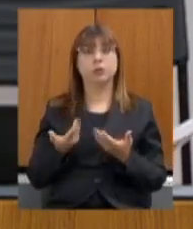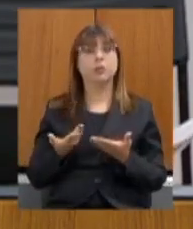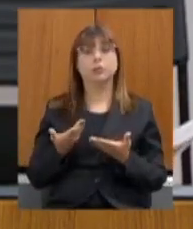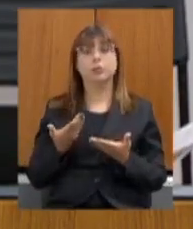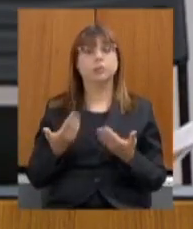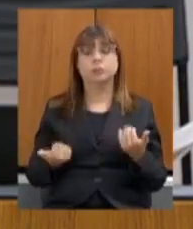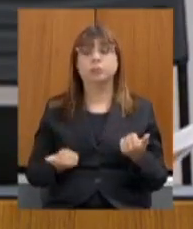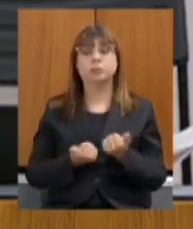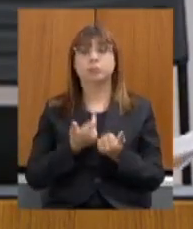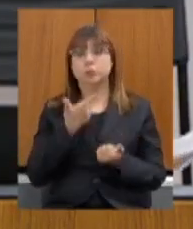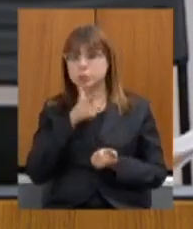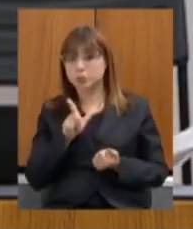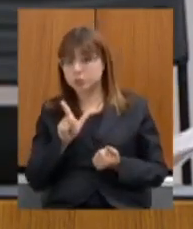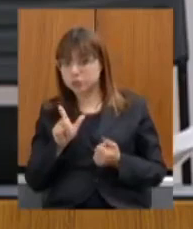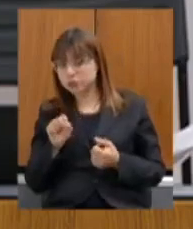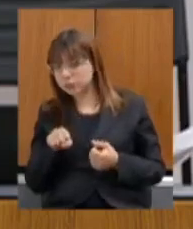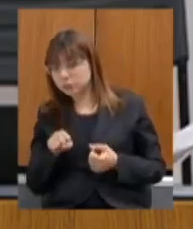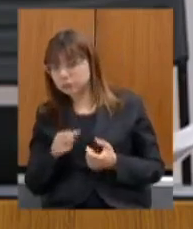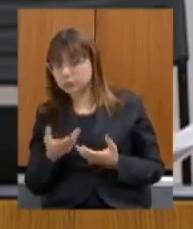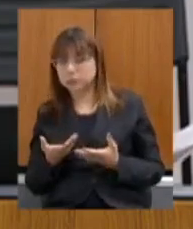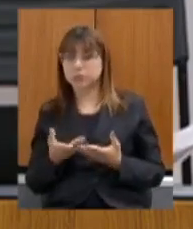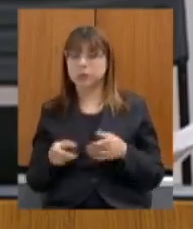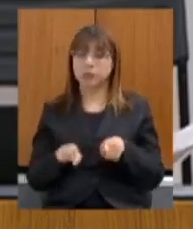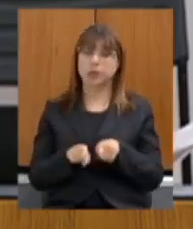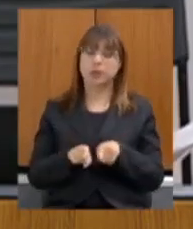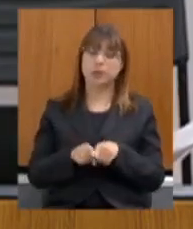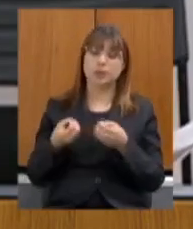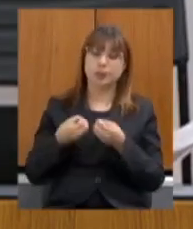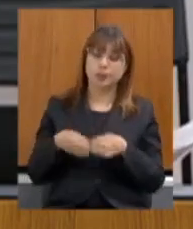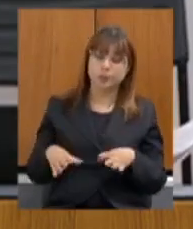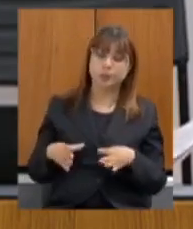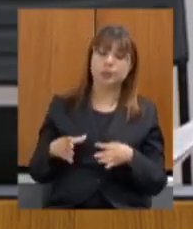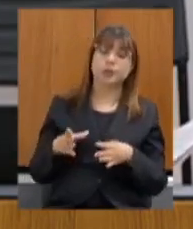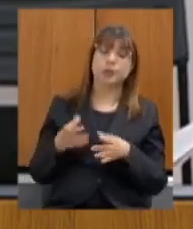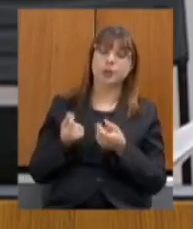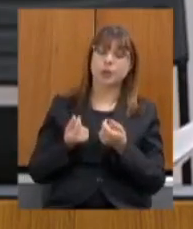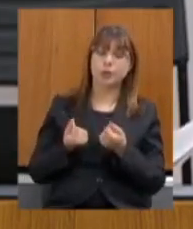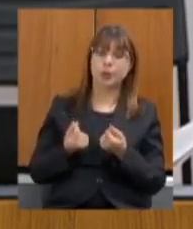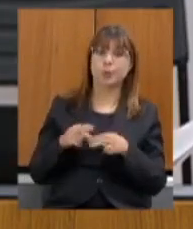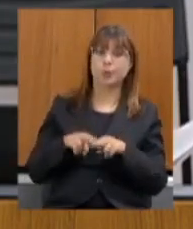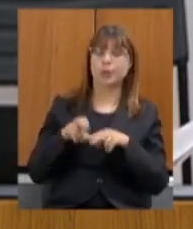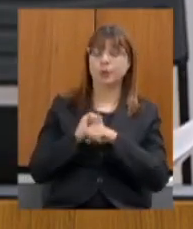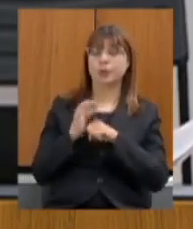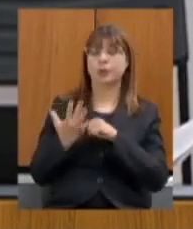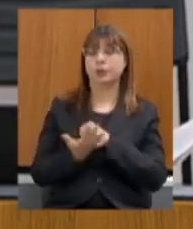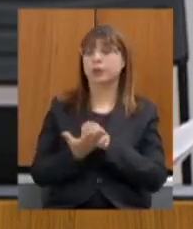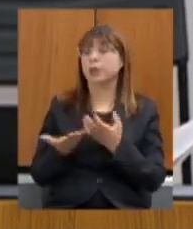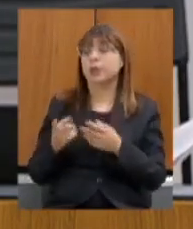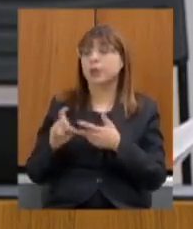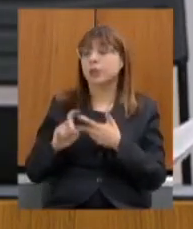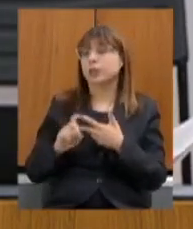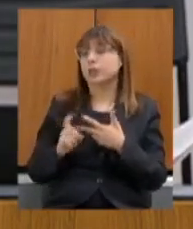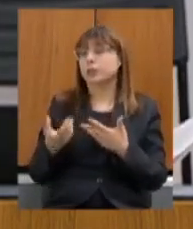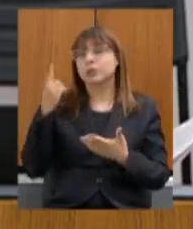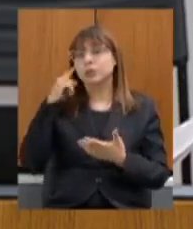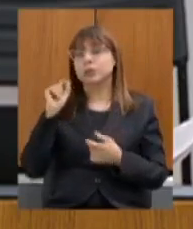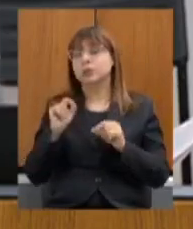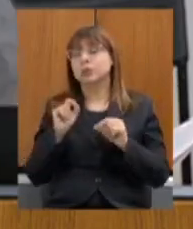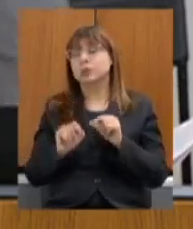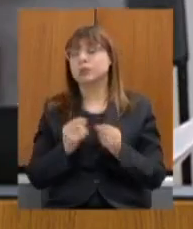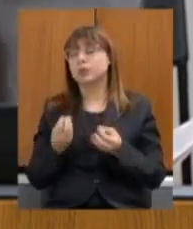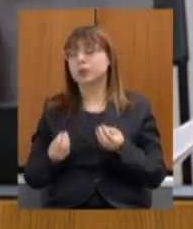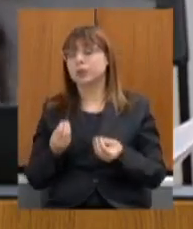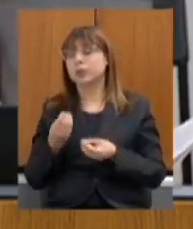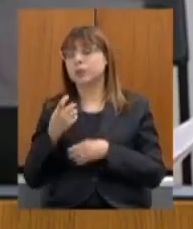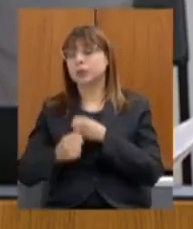aportado até o momento? Tendo em vista o impacto econômico da pandemia da Covid-19, quais as expectativas do Executivo quanto à recuperação econômica do Estado